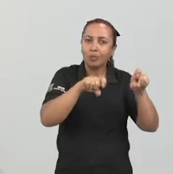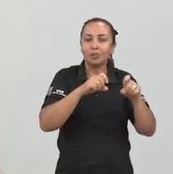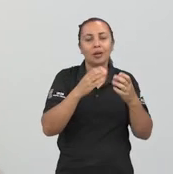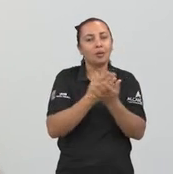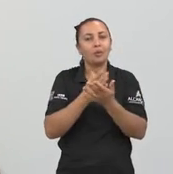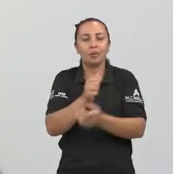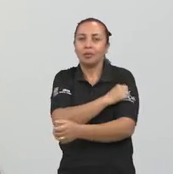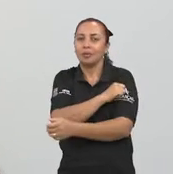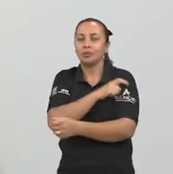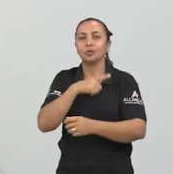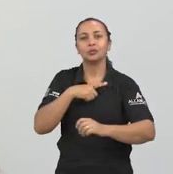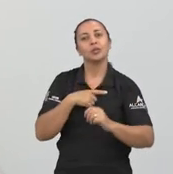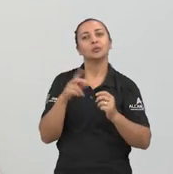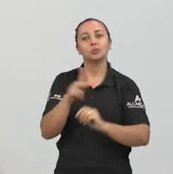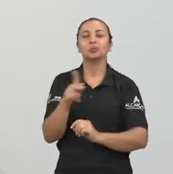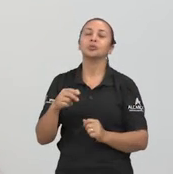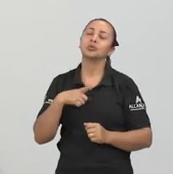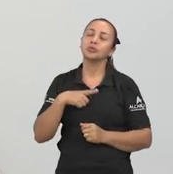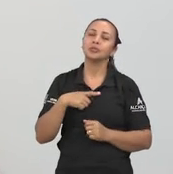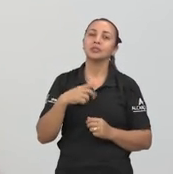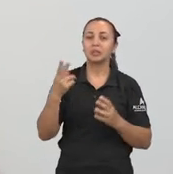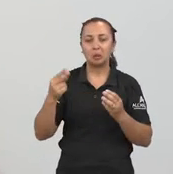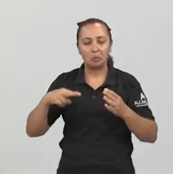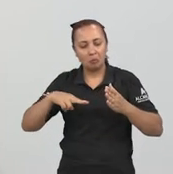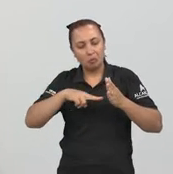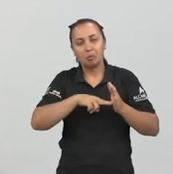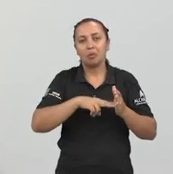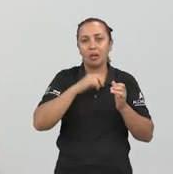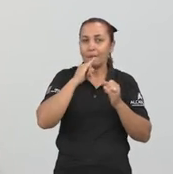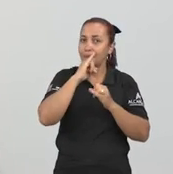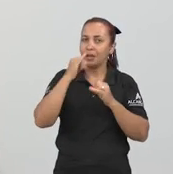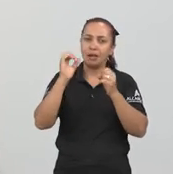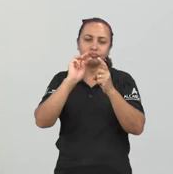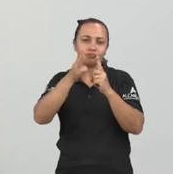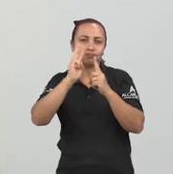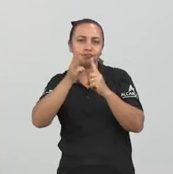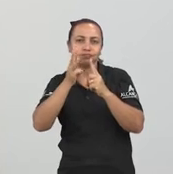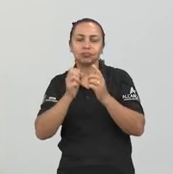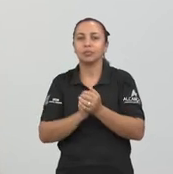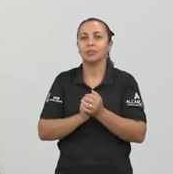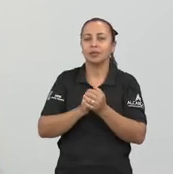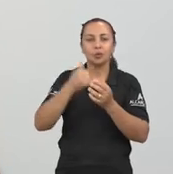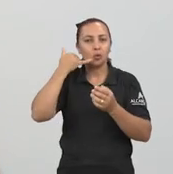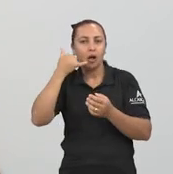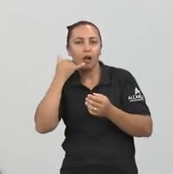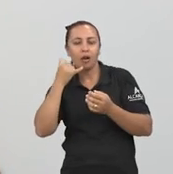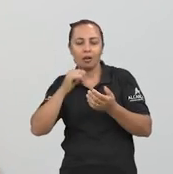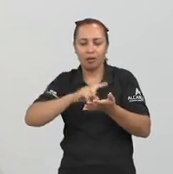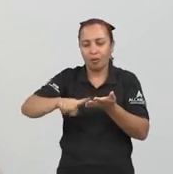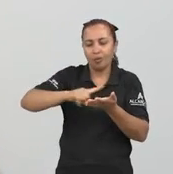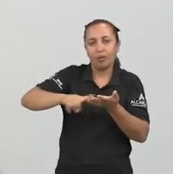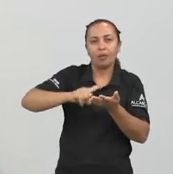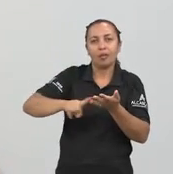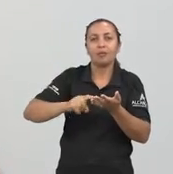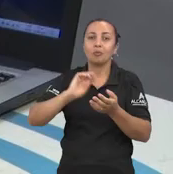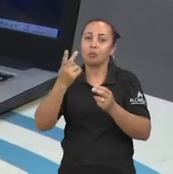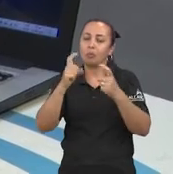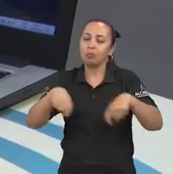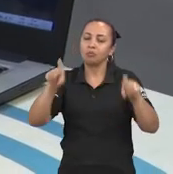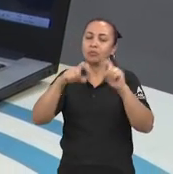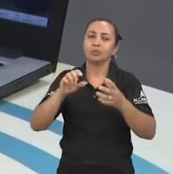utilizar desde que tivesse uns positivo ligado a internet no celular um tablet ou um